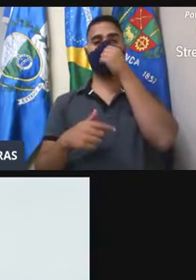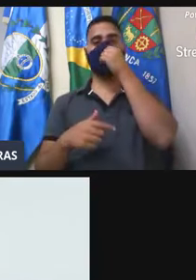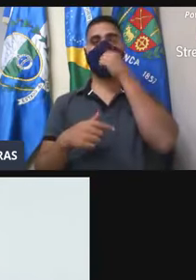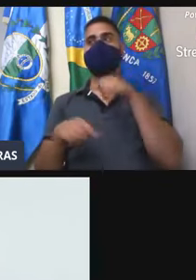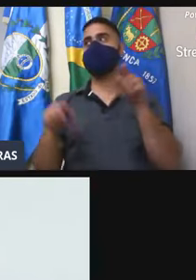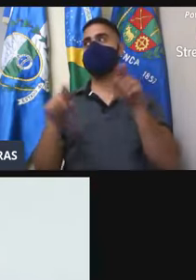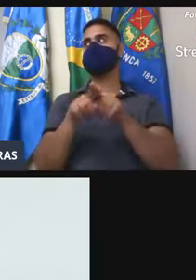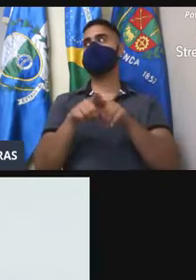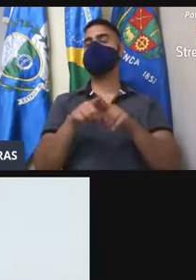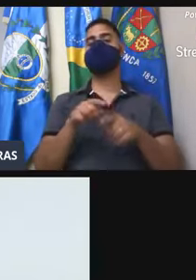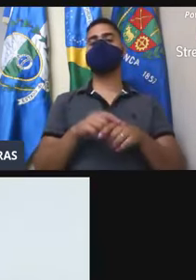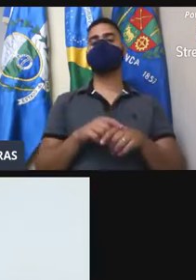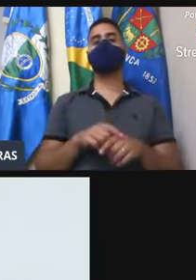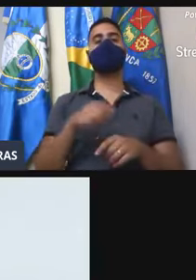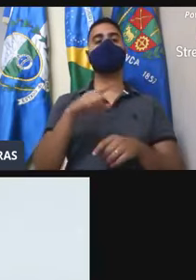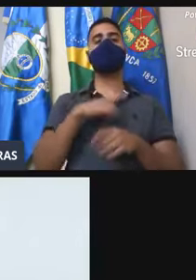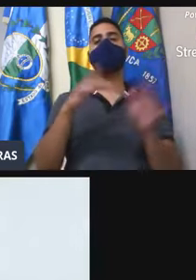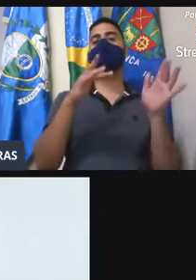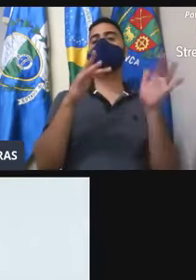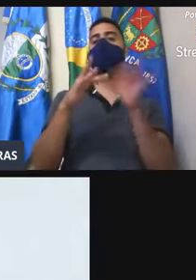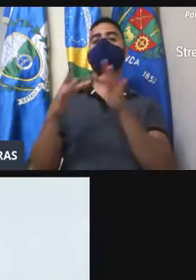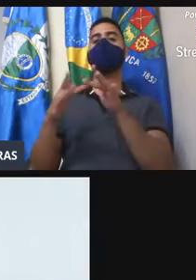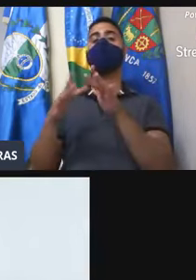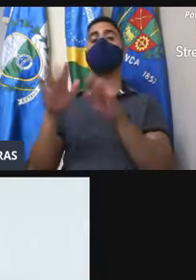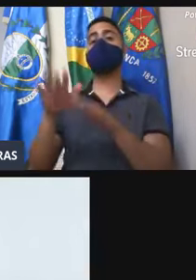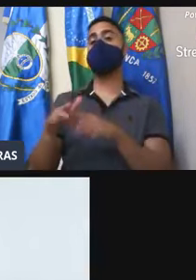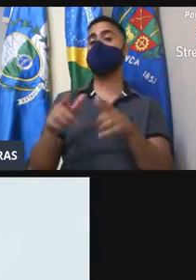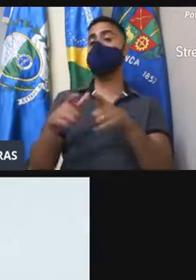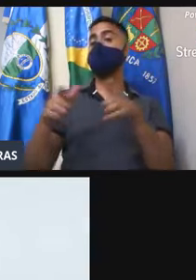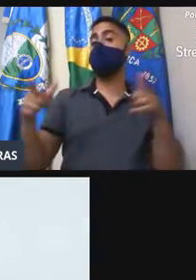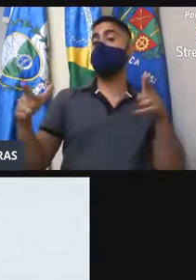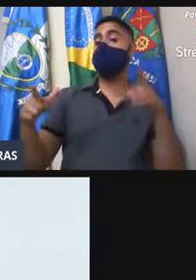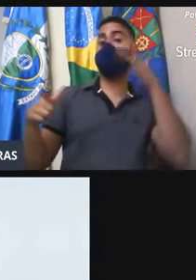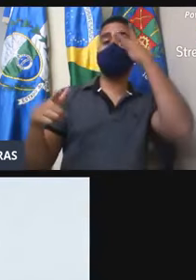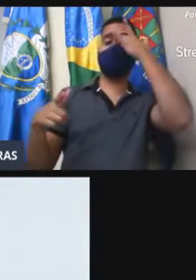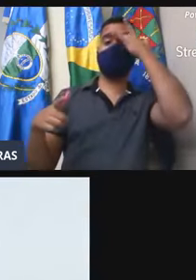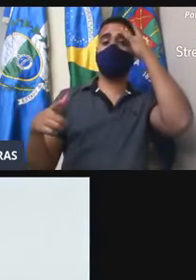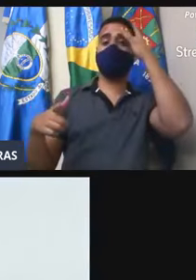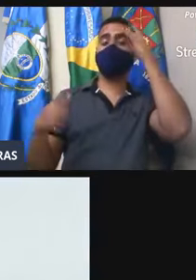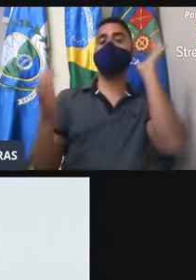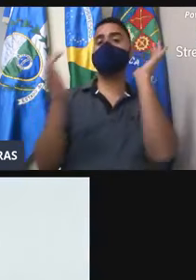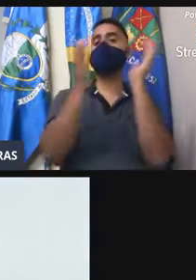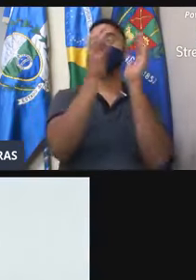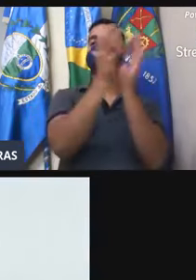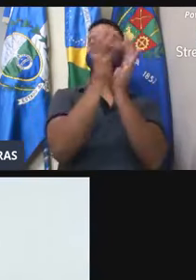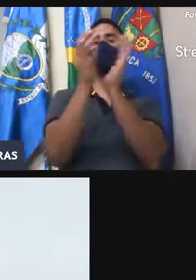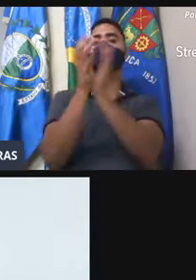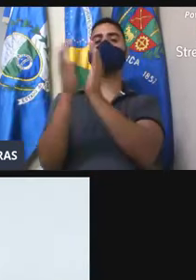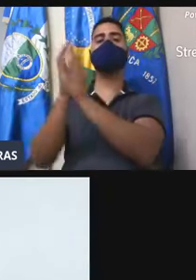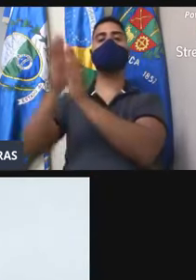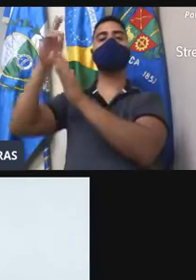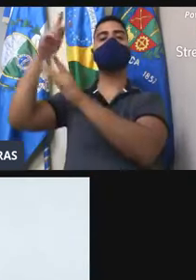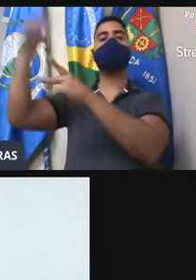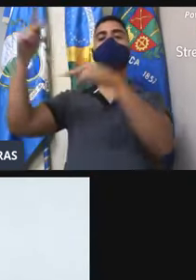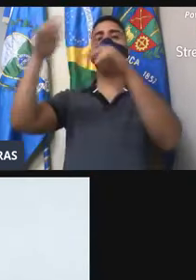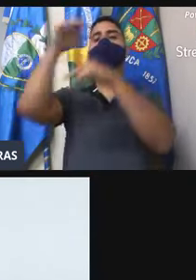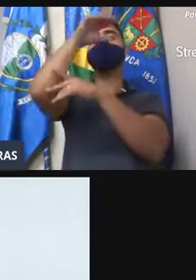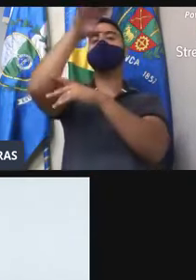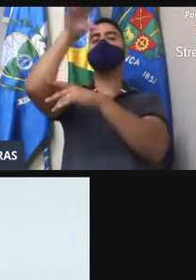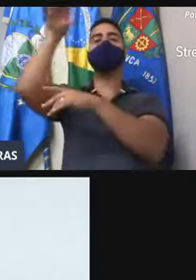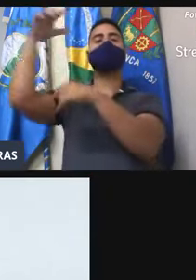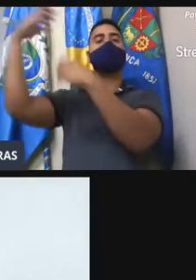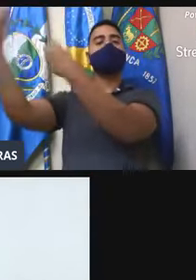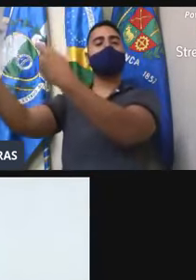e além do mais, agora, eles terão um contato maior com essa, né, com esse grupo de